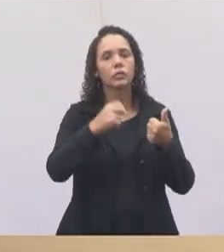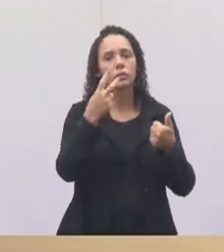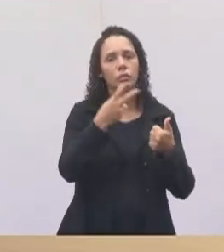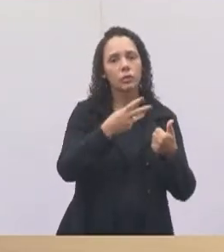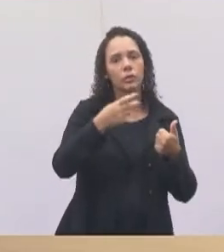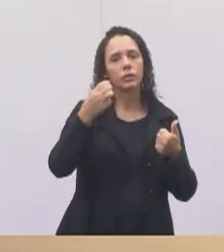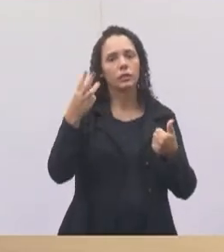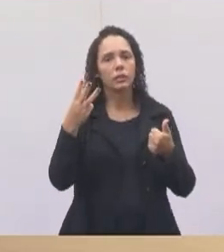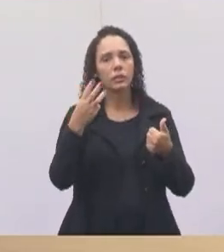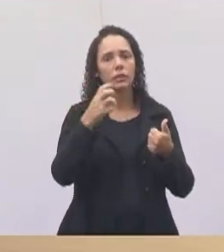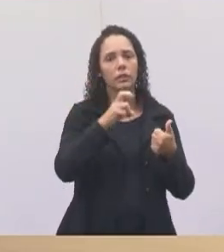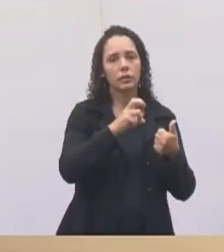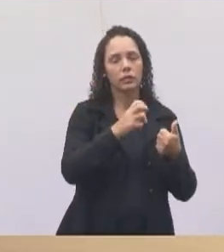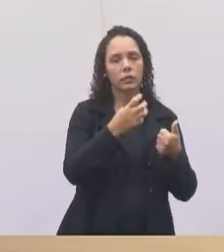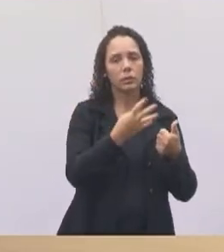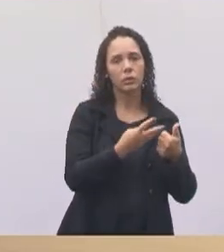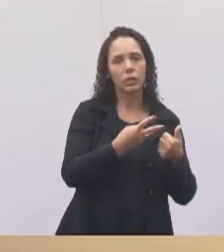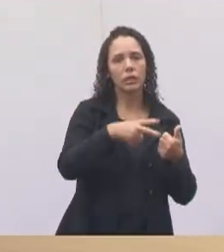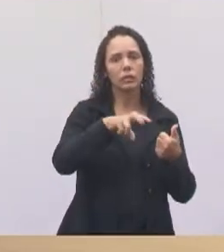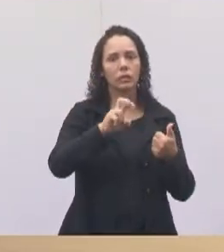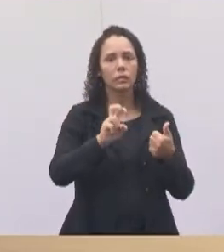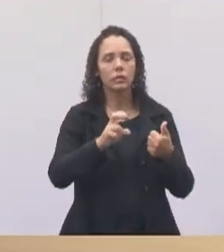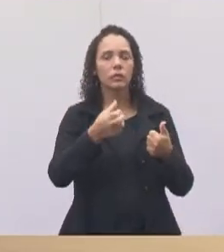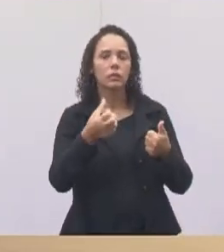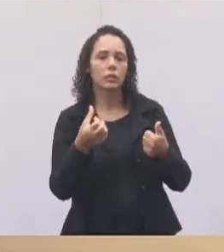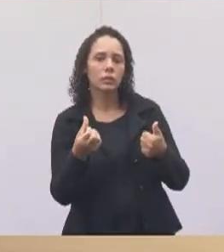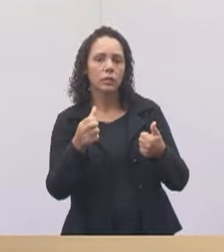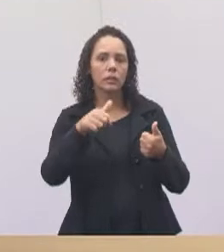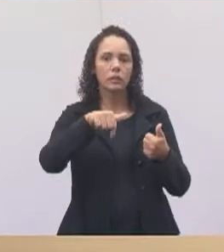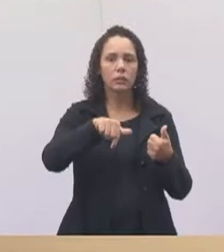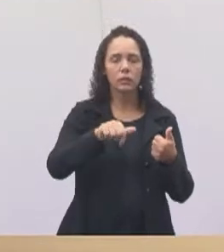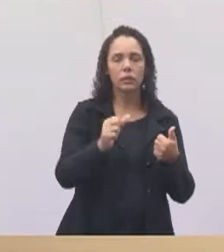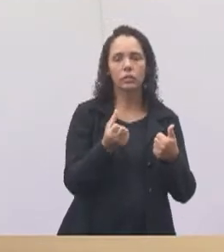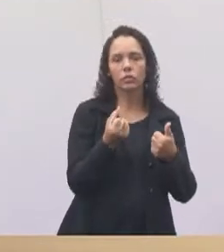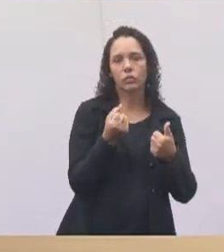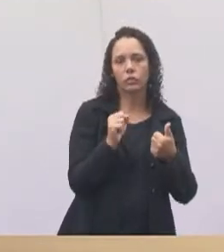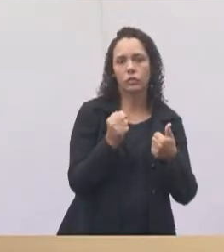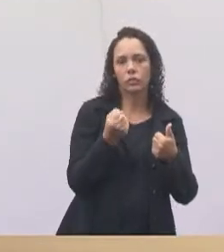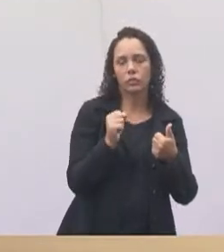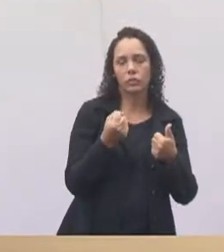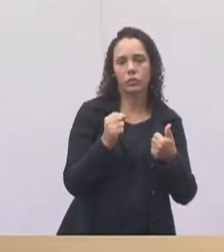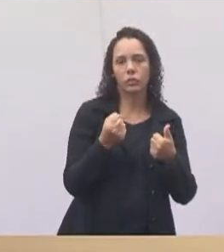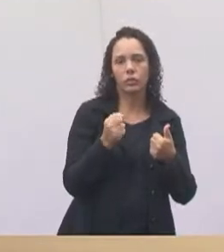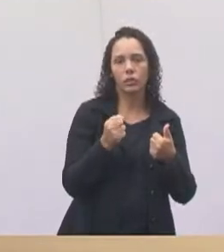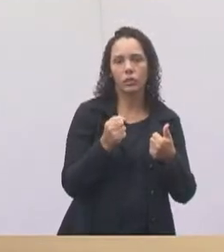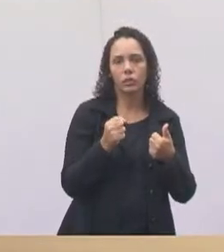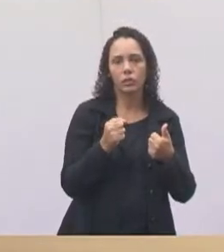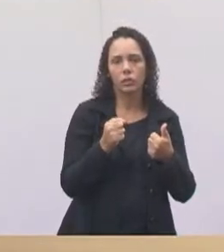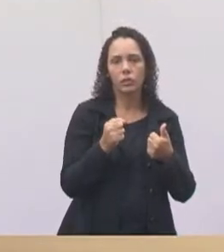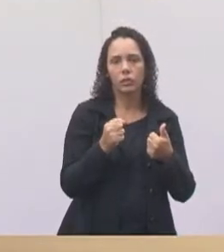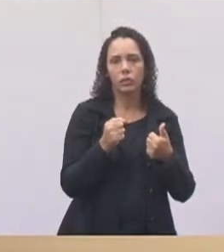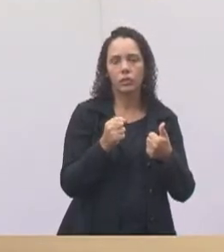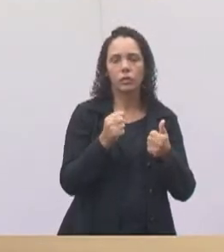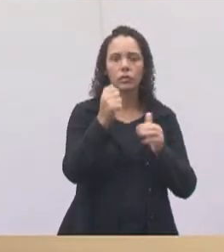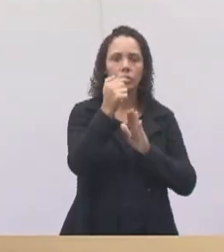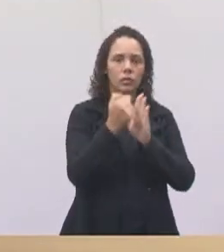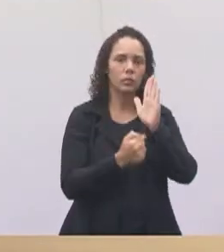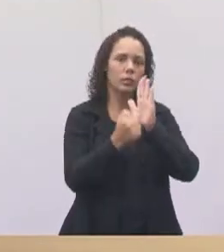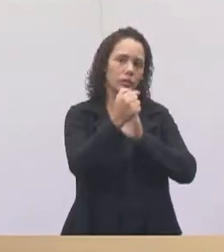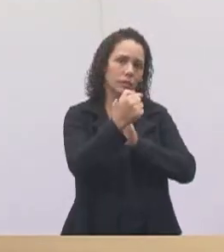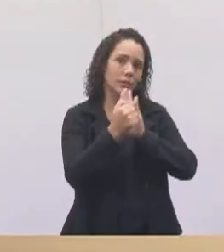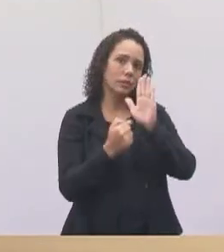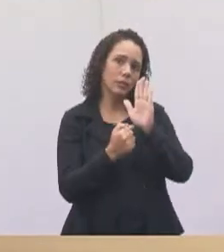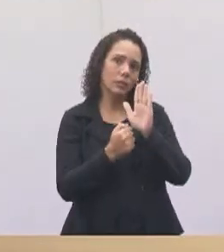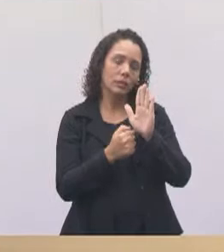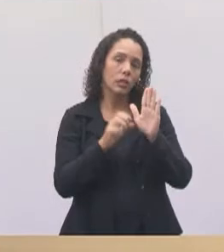o 4, o 5, o 6, o 7 e o 8 foi anulado no projeto. Então a